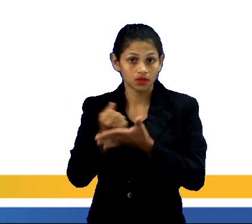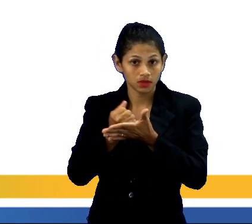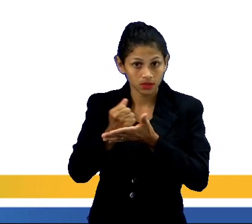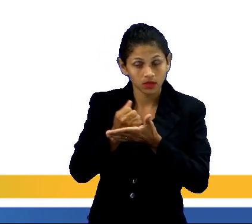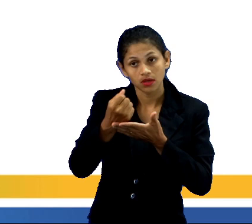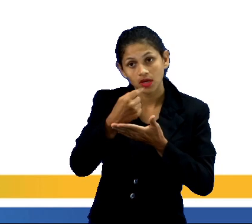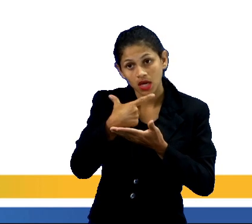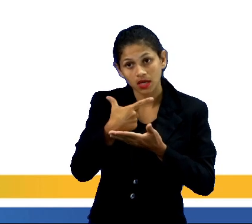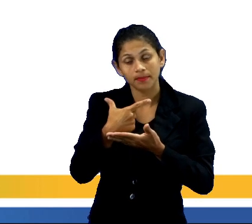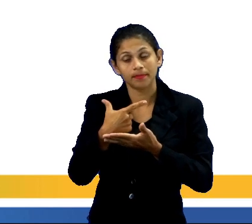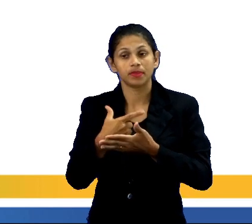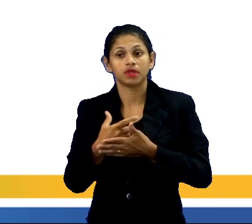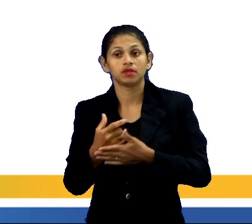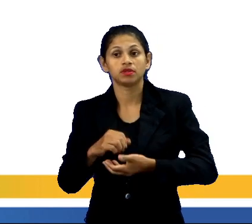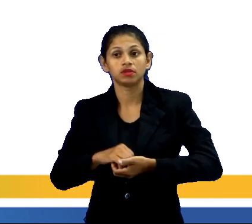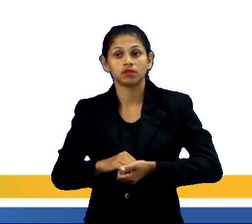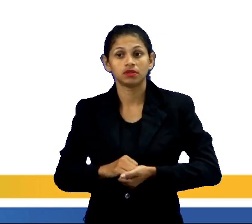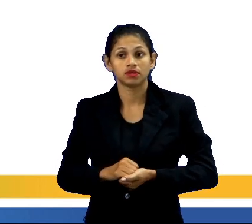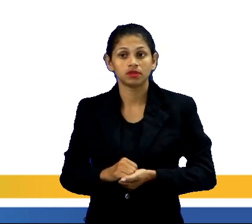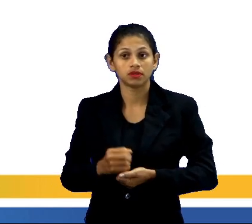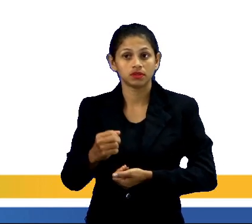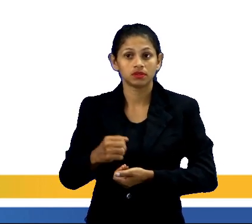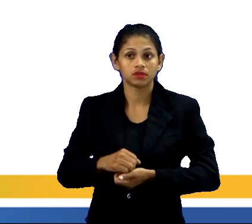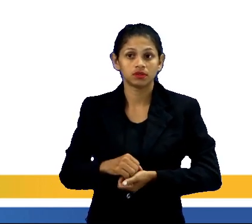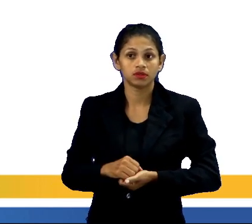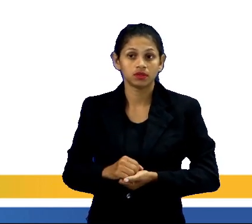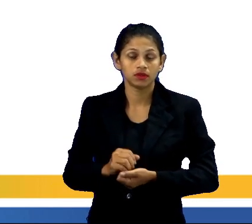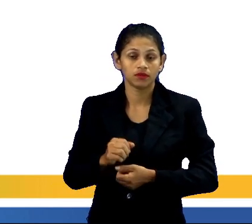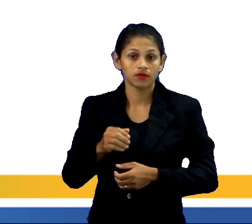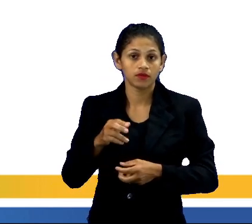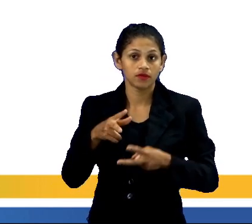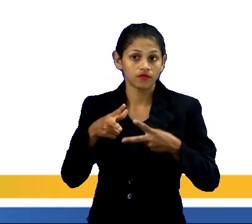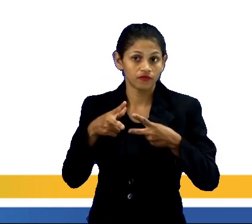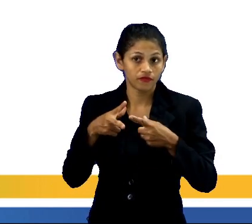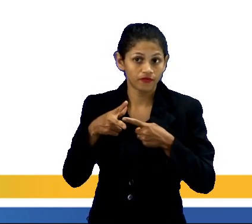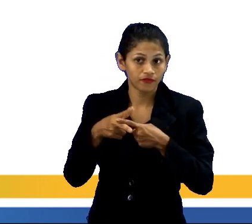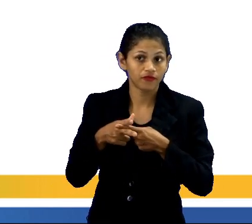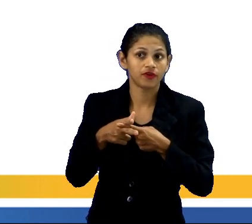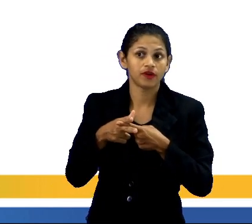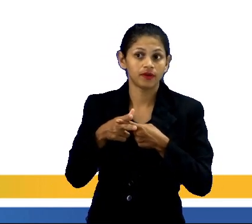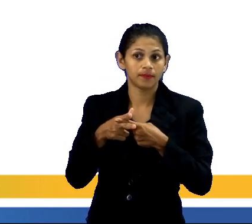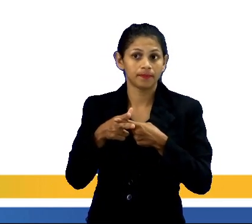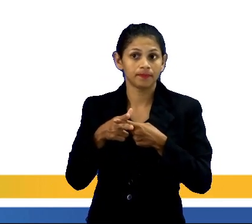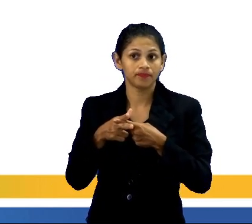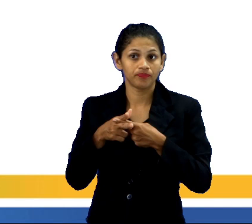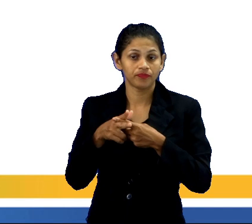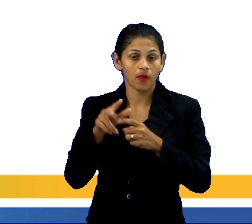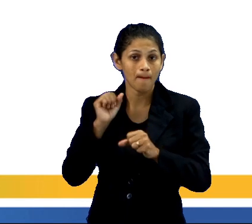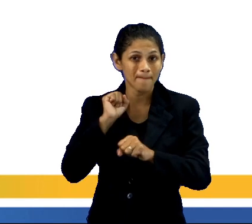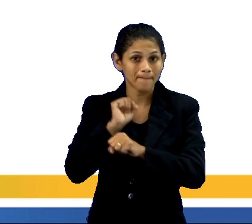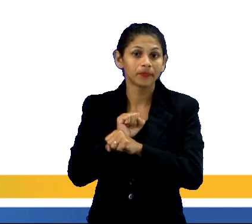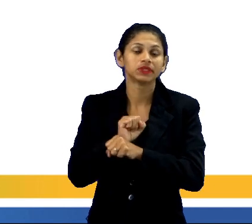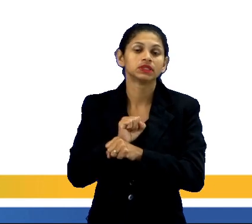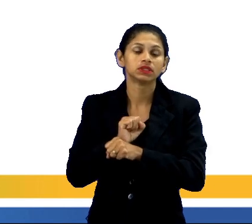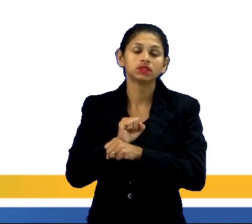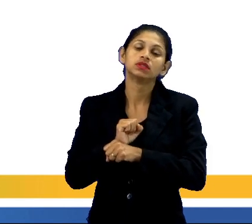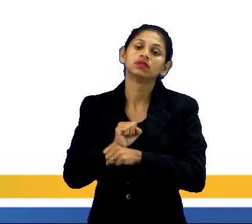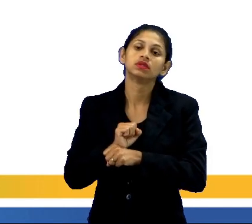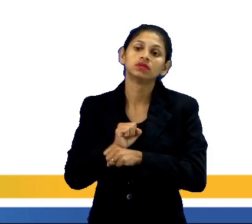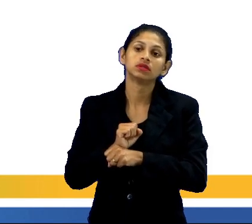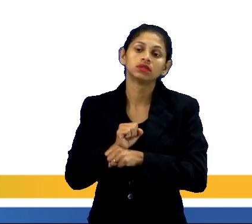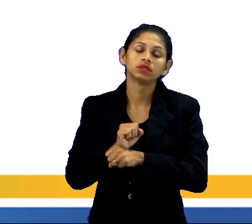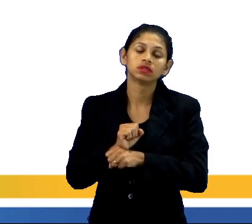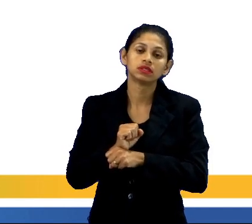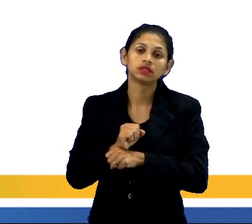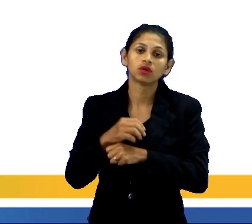checkpoint, que vai bloquear essa proteína da célula T, que vão frear ali o sistema imunológico. E aí essas células T, elas vão passar o